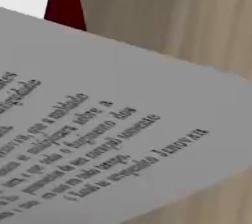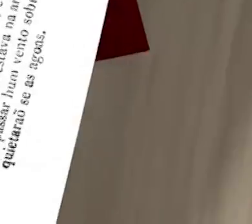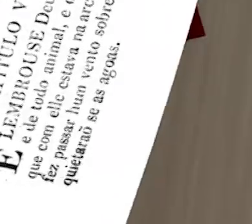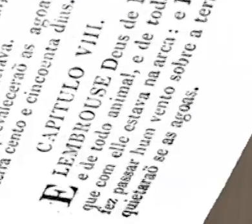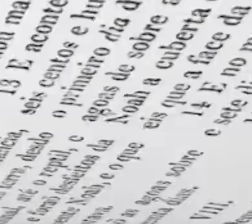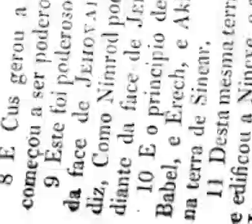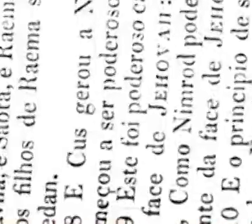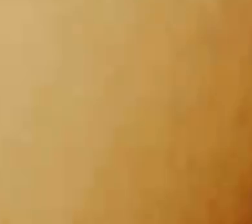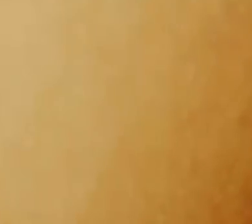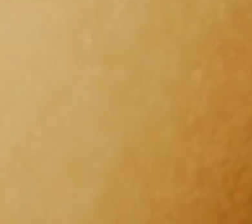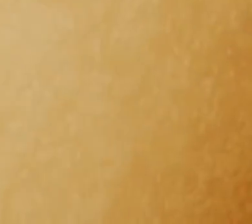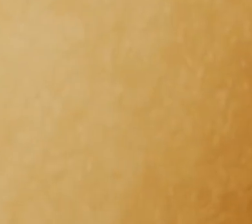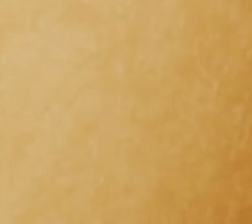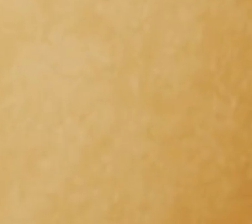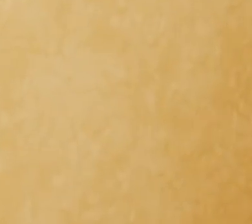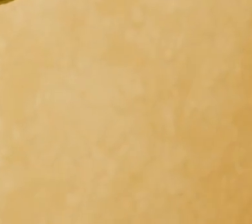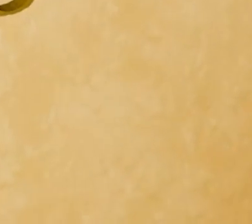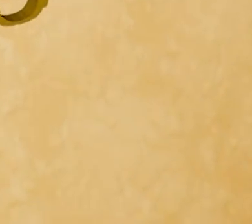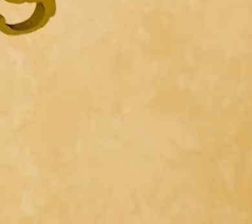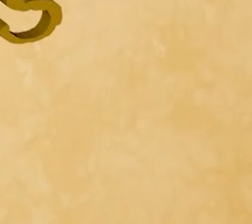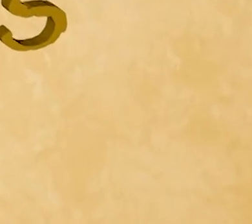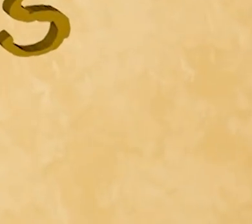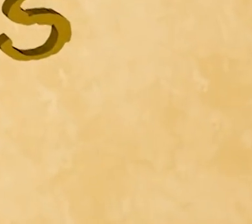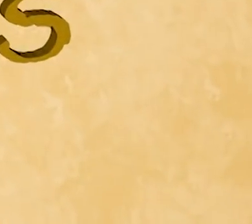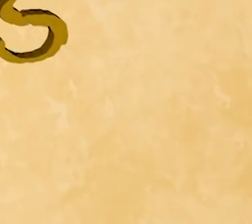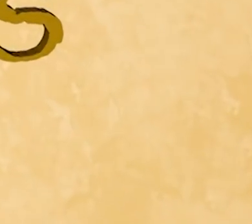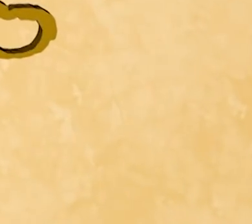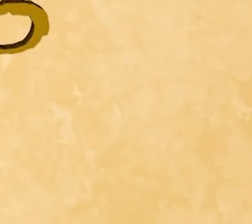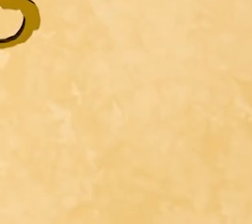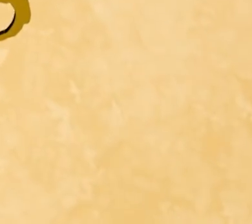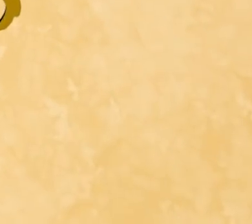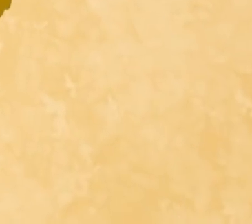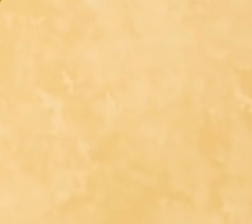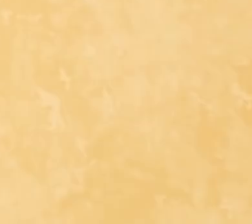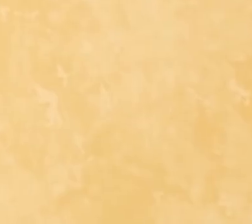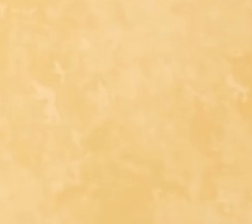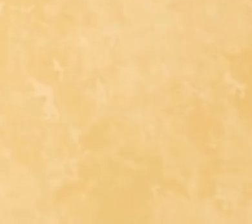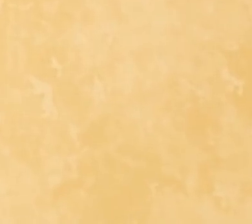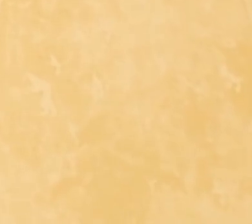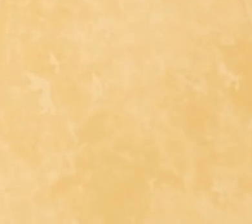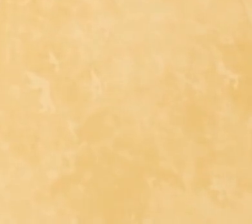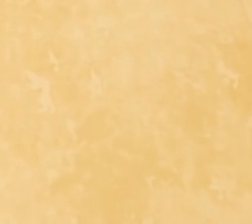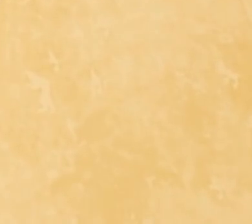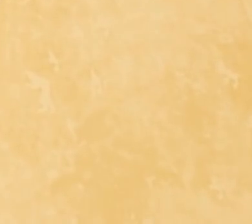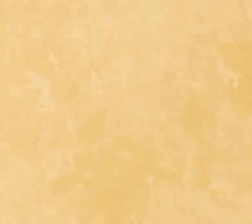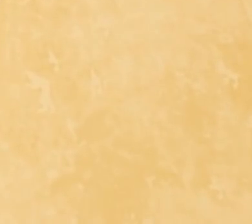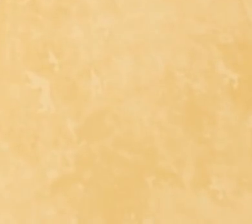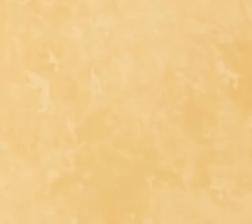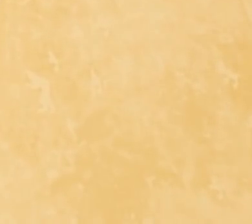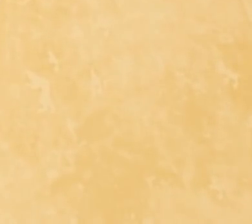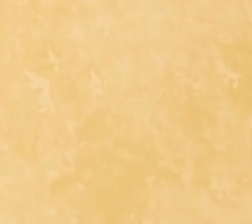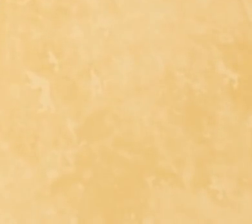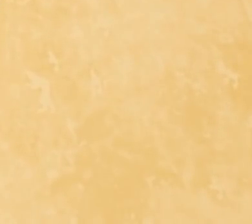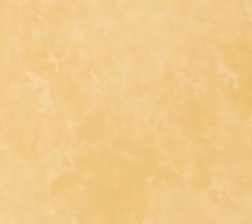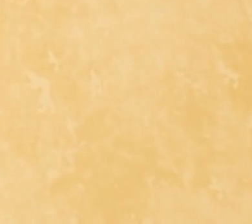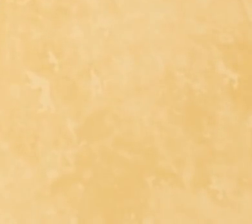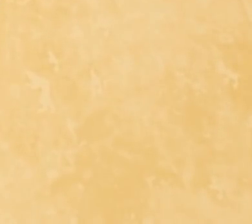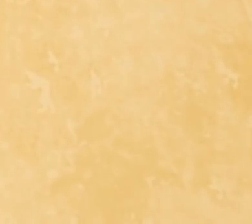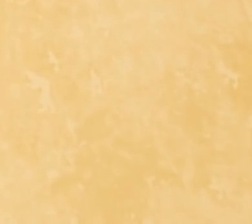TV Web Manaim apresenta Conversas Bíblicas.